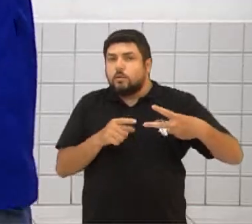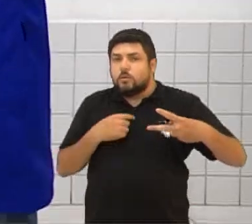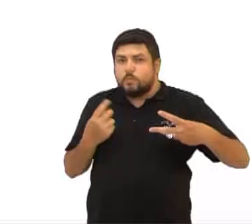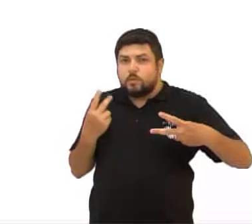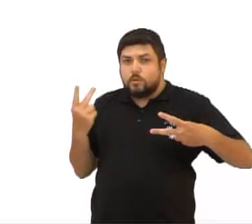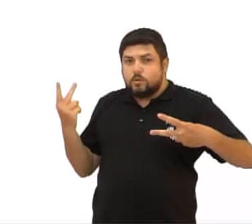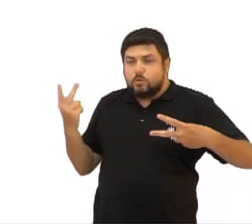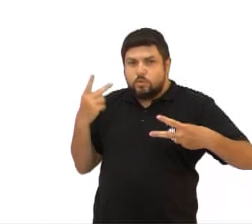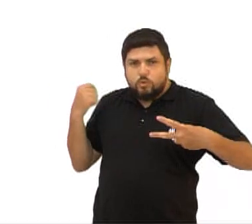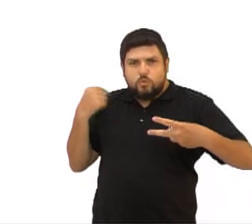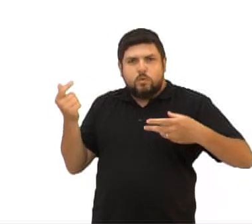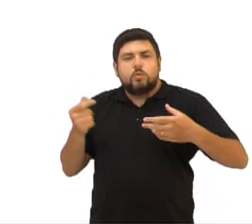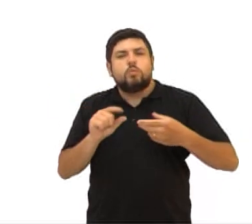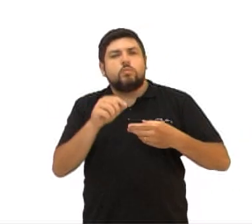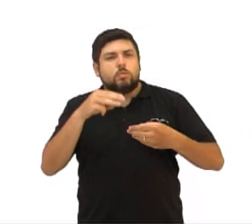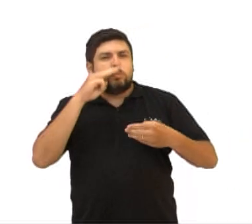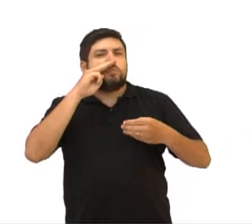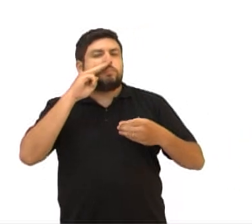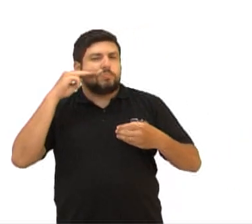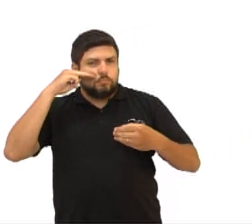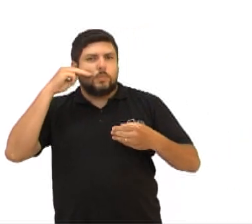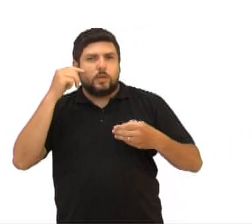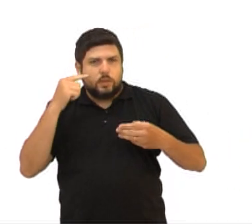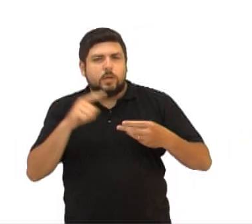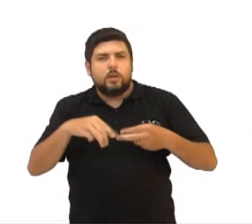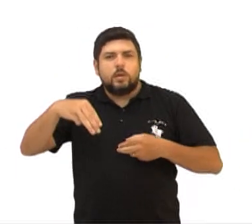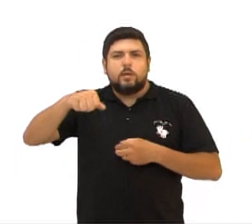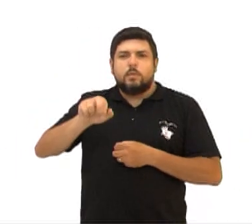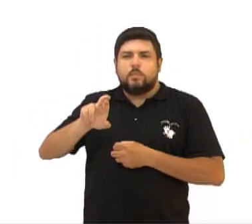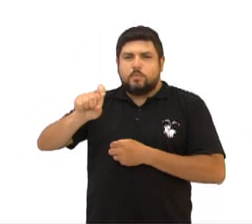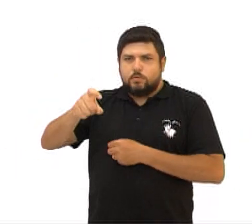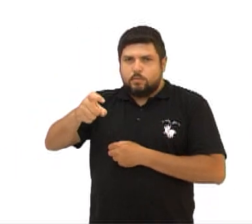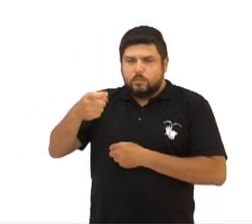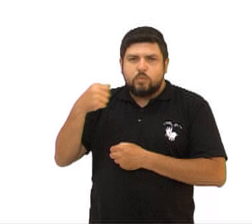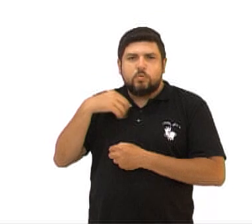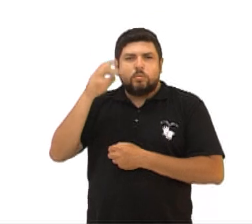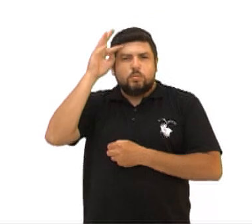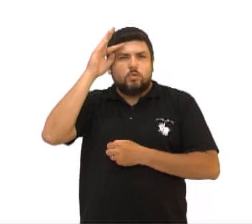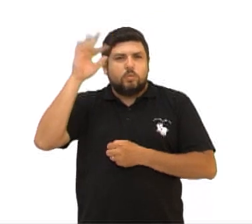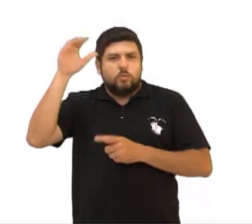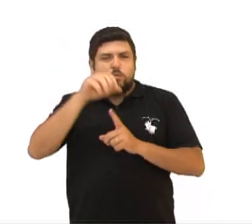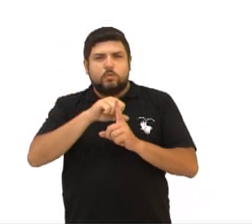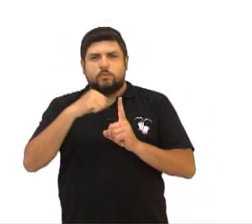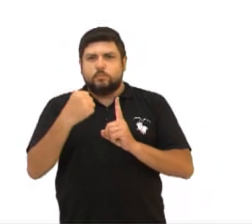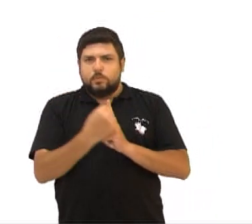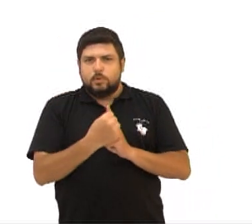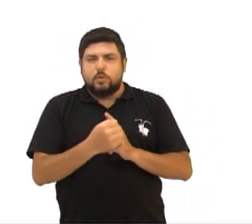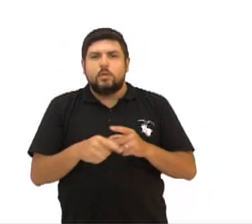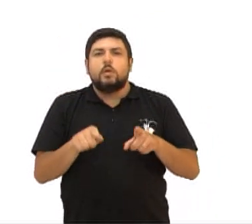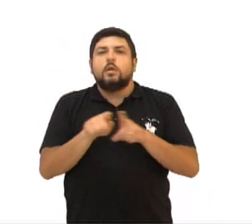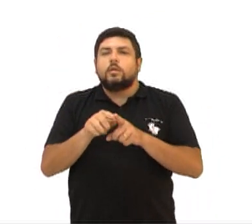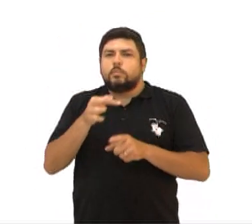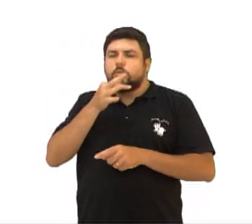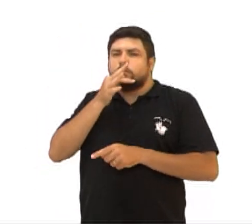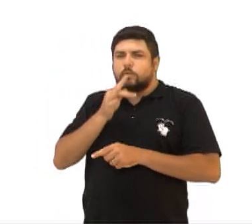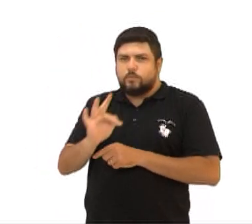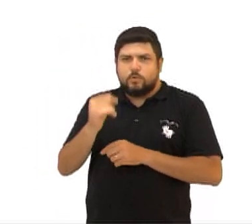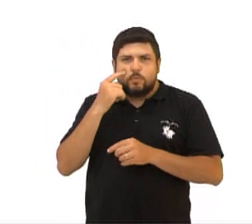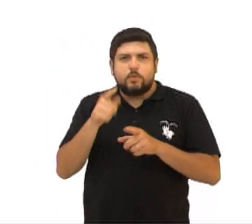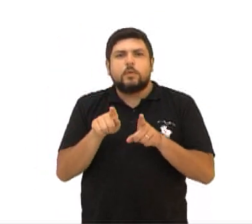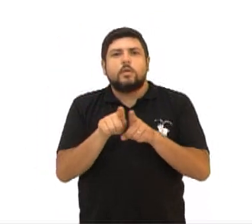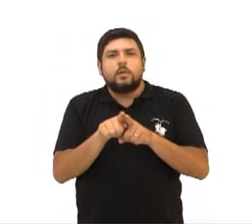Frankfurt foram aí o Marx, pelas suas teorias sociais, e nessa época também Freud já começa a desenvolver as suas